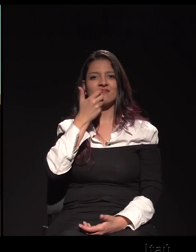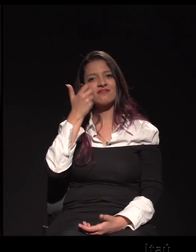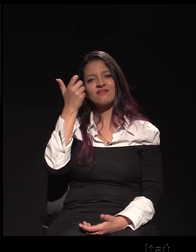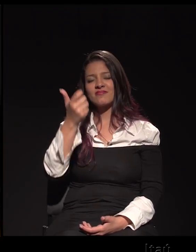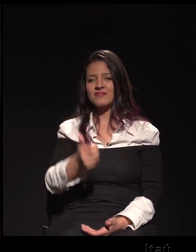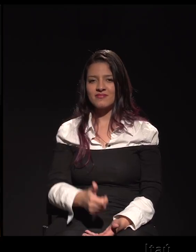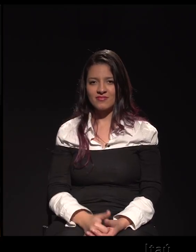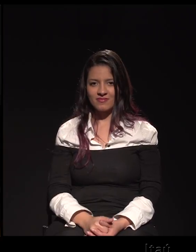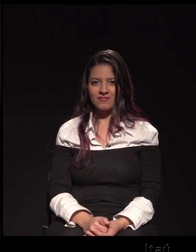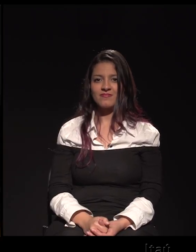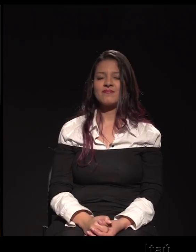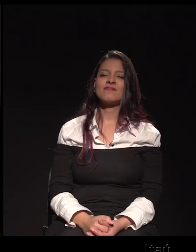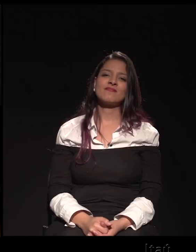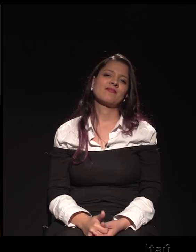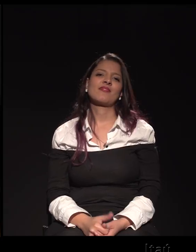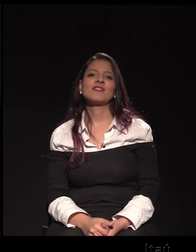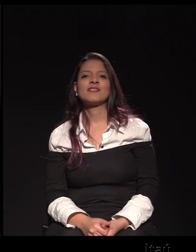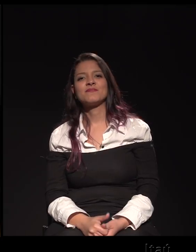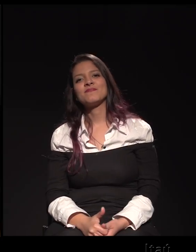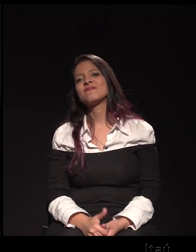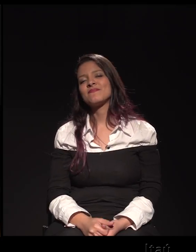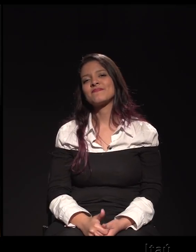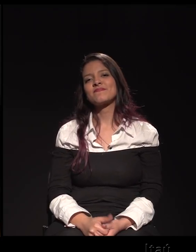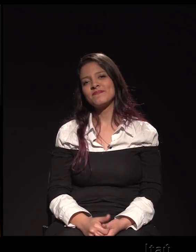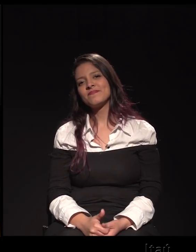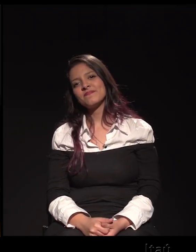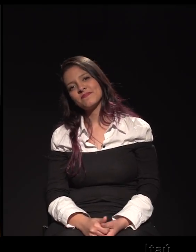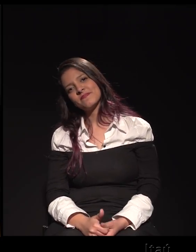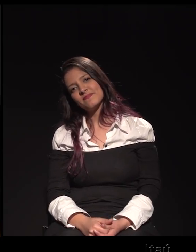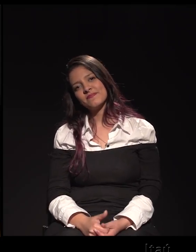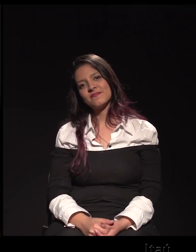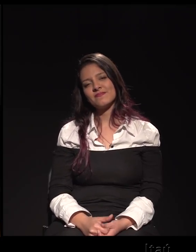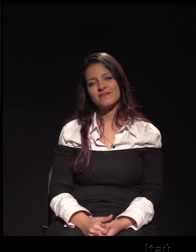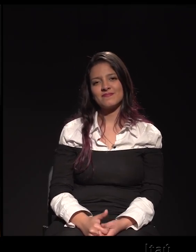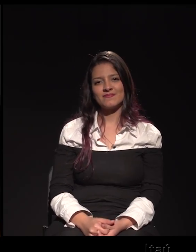Adan Hats, Adan Hats, Adan Hats,